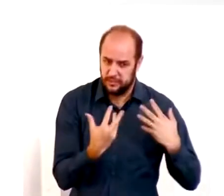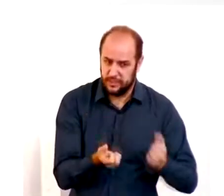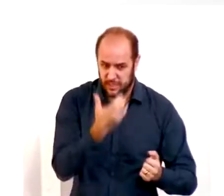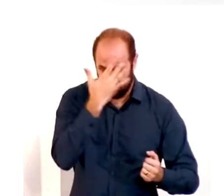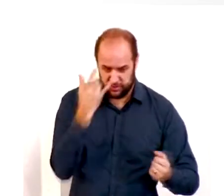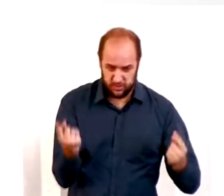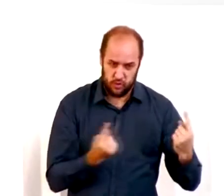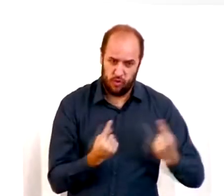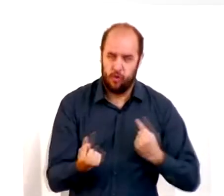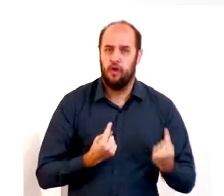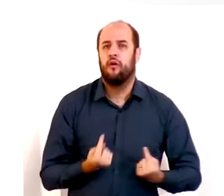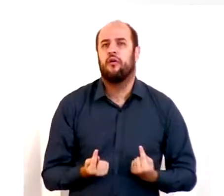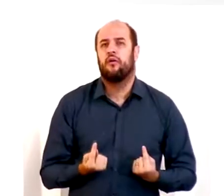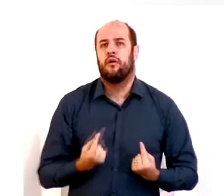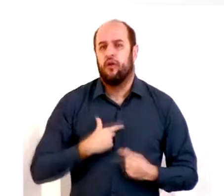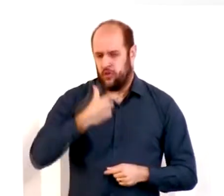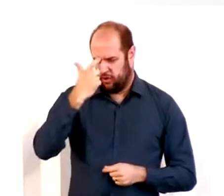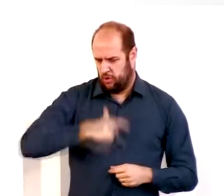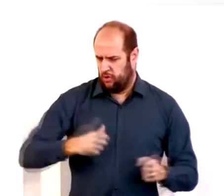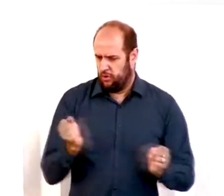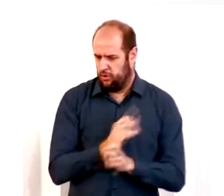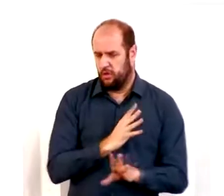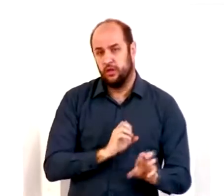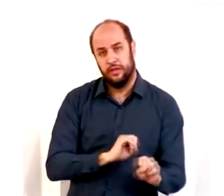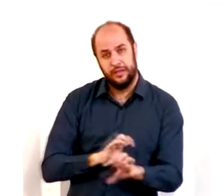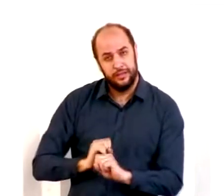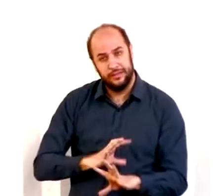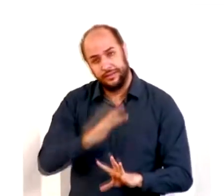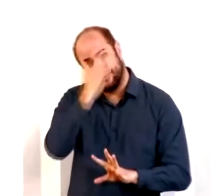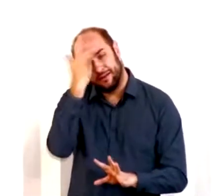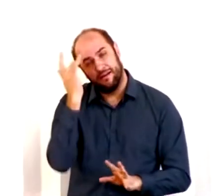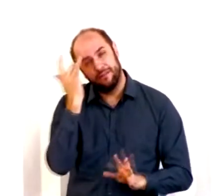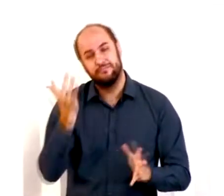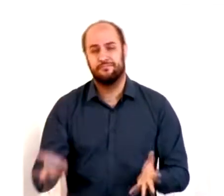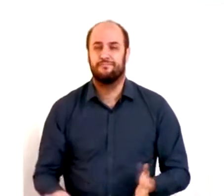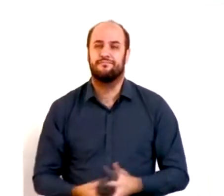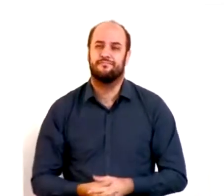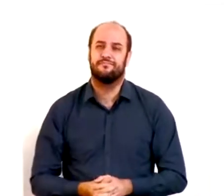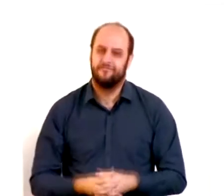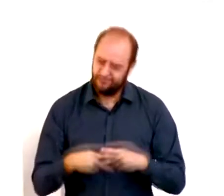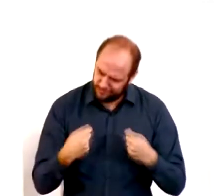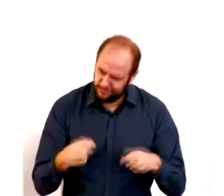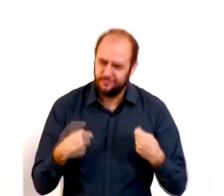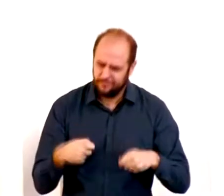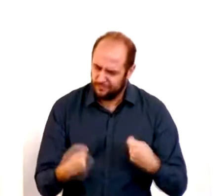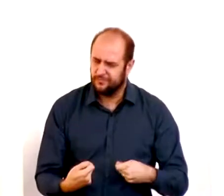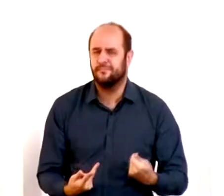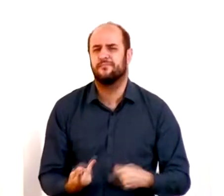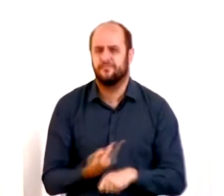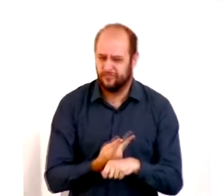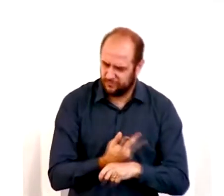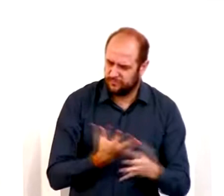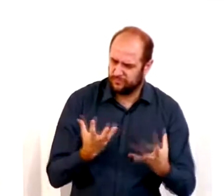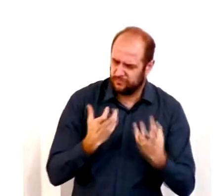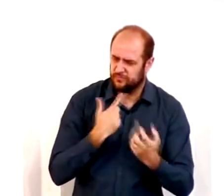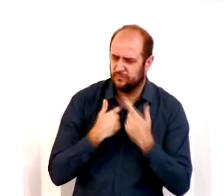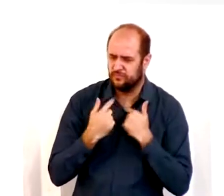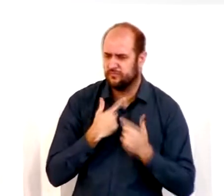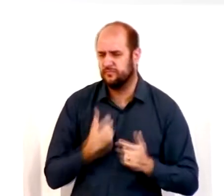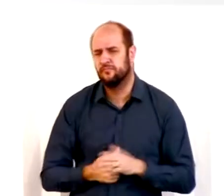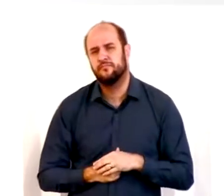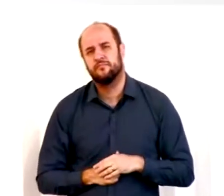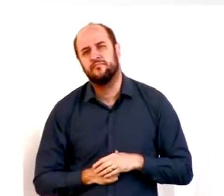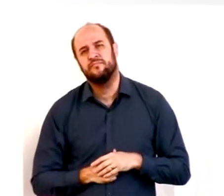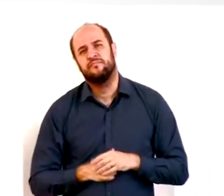ele tenha disposição, aptidão para ensinar outras pessoas. Isso ele deve ter, deve buscar, deve querer.